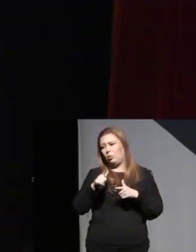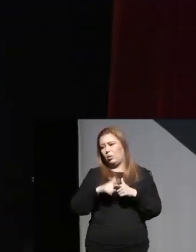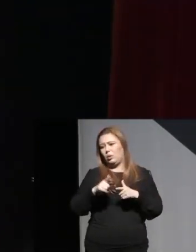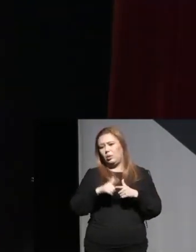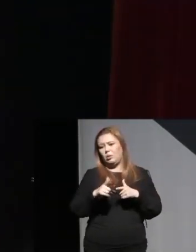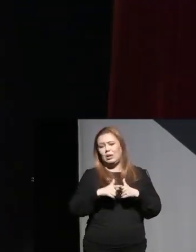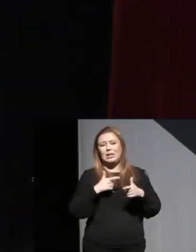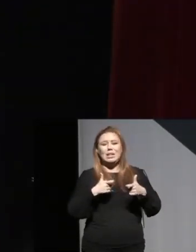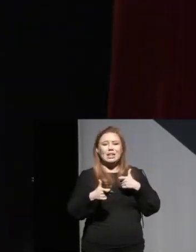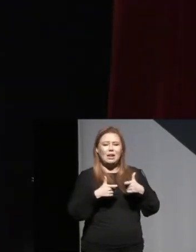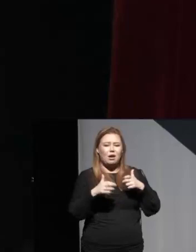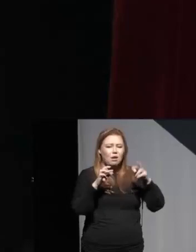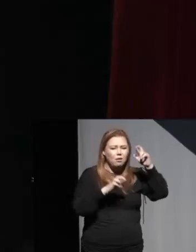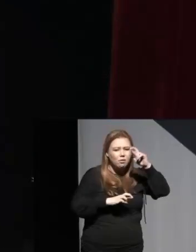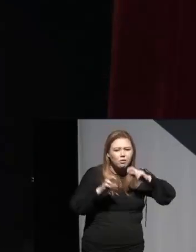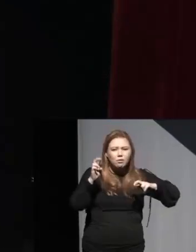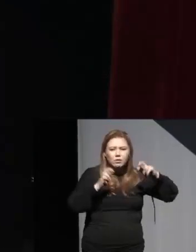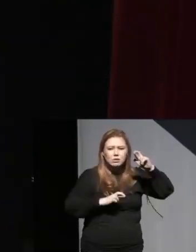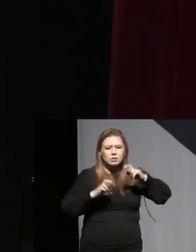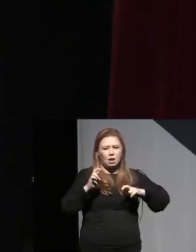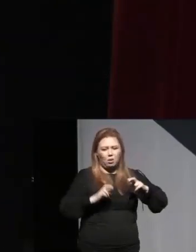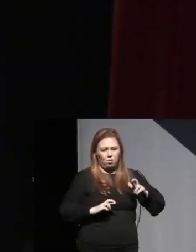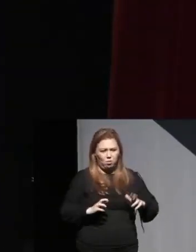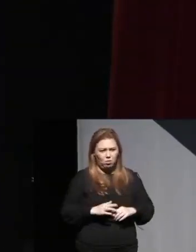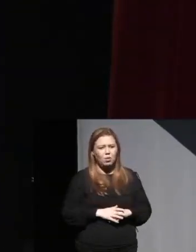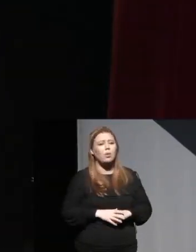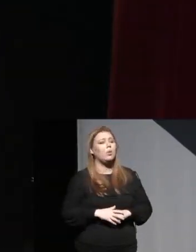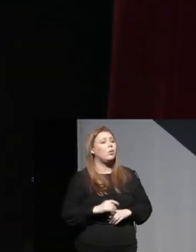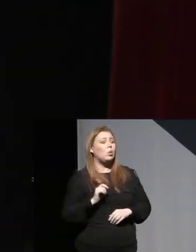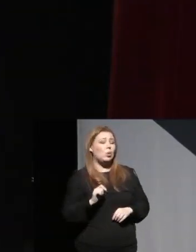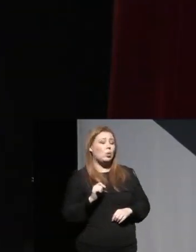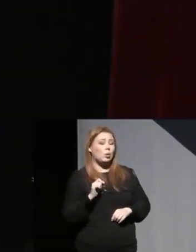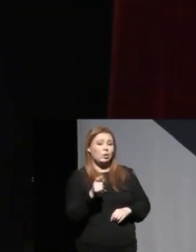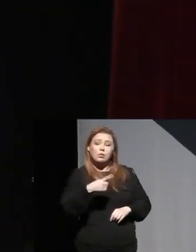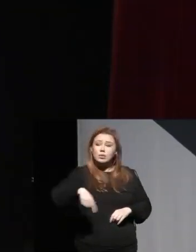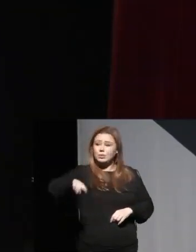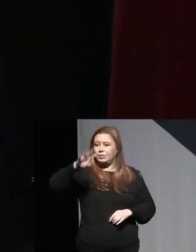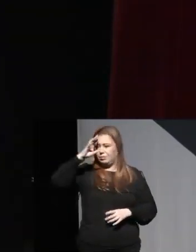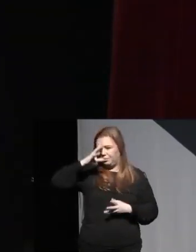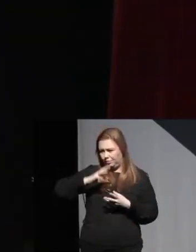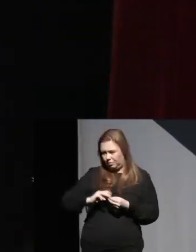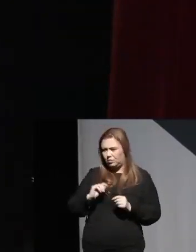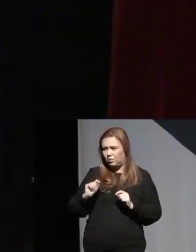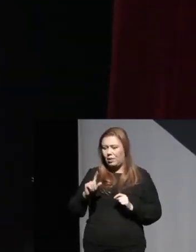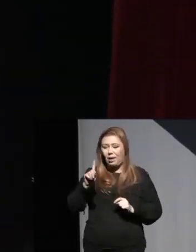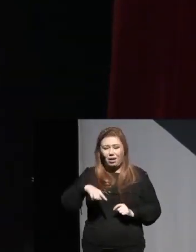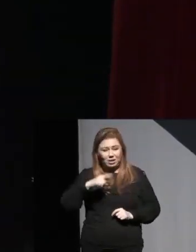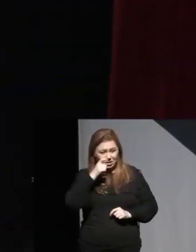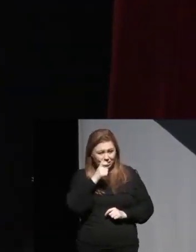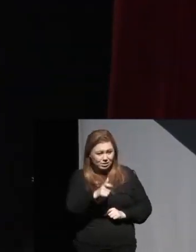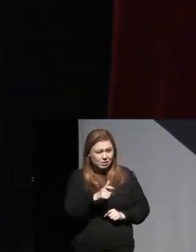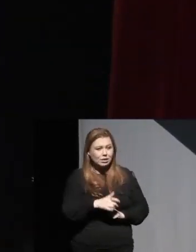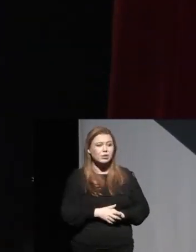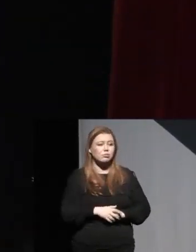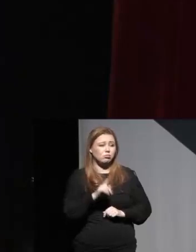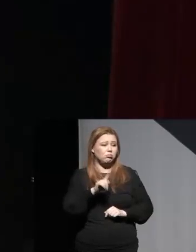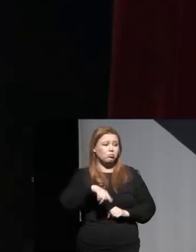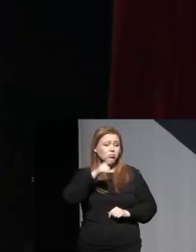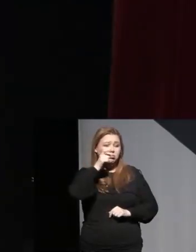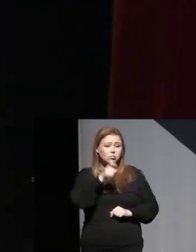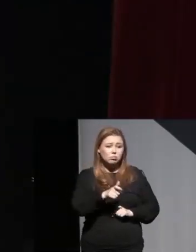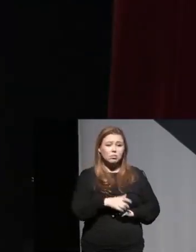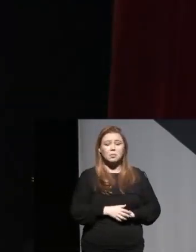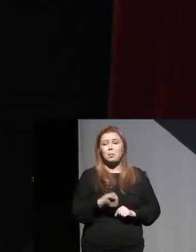guerra fiscal. Ou seja, o que eu posso dizer para os senhores que é algo bem interessante. É algo bem interessante.